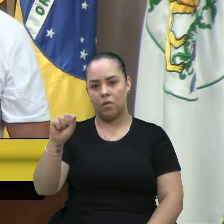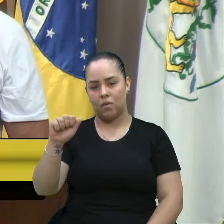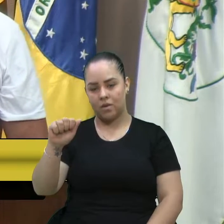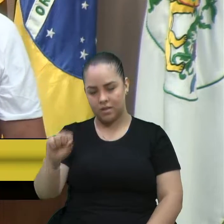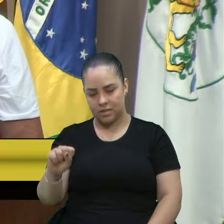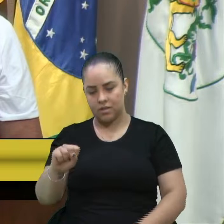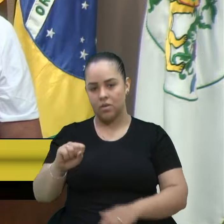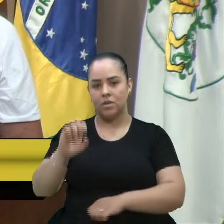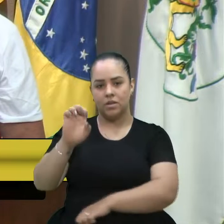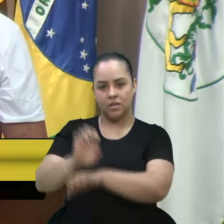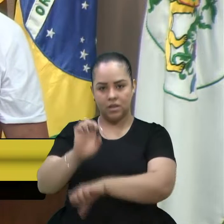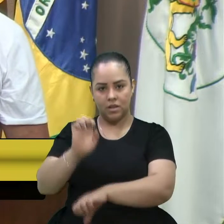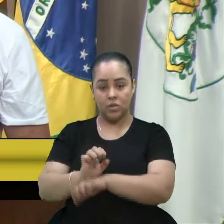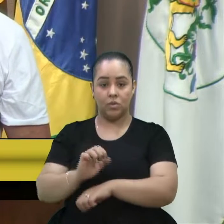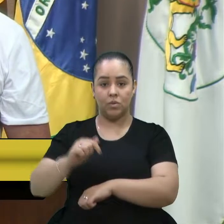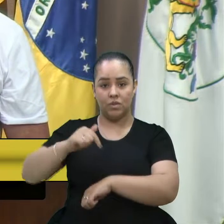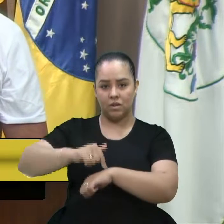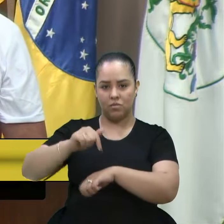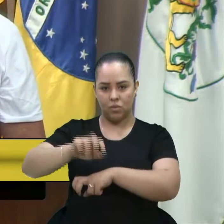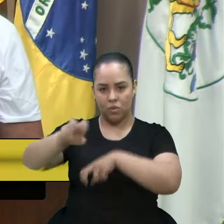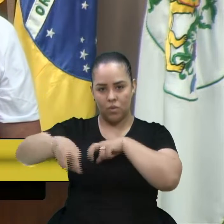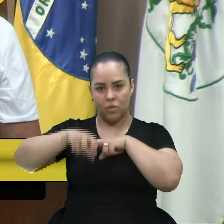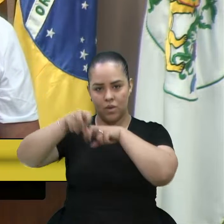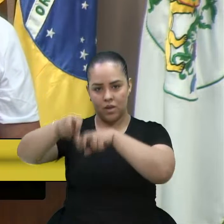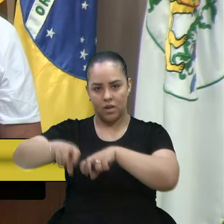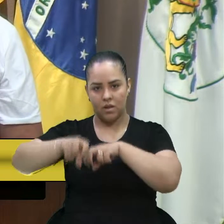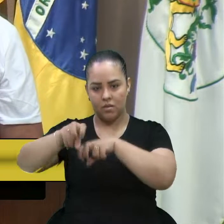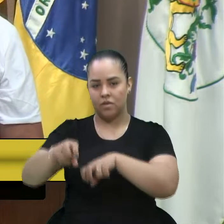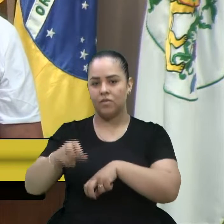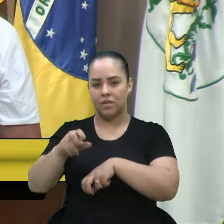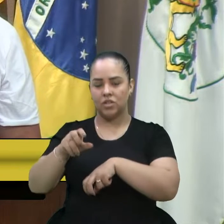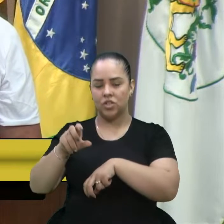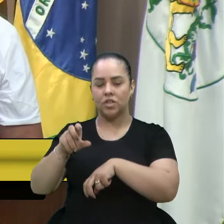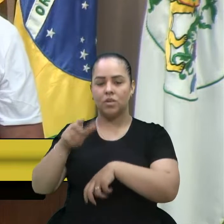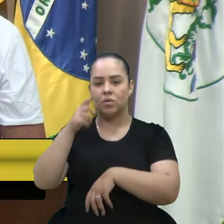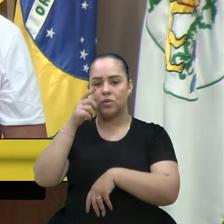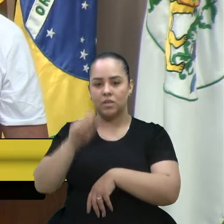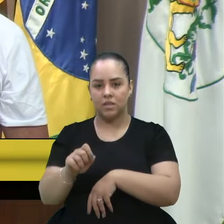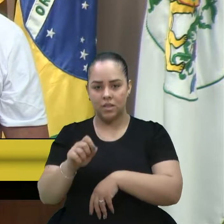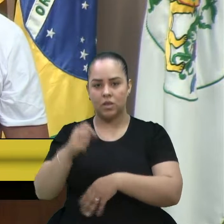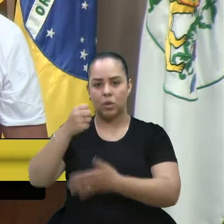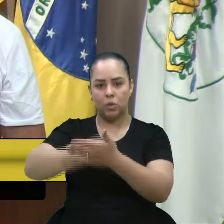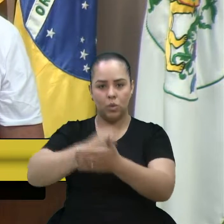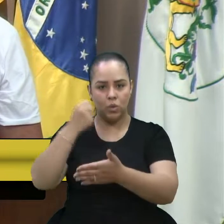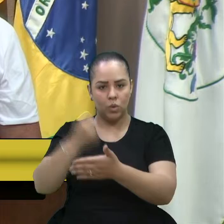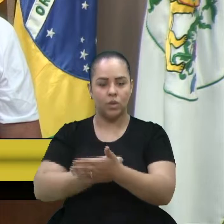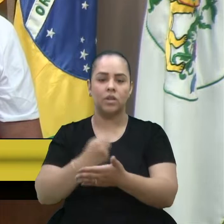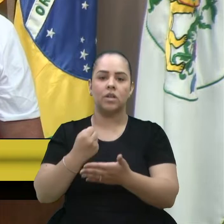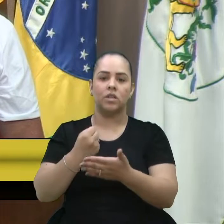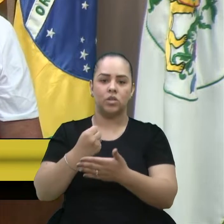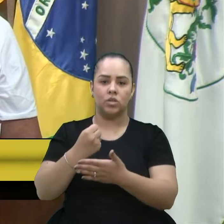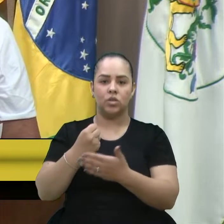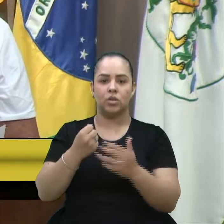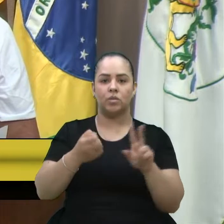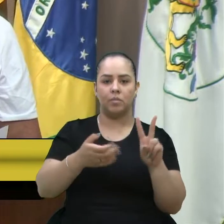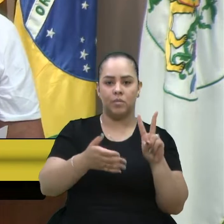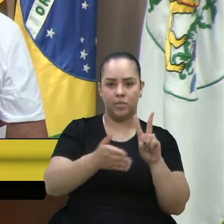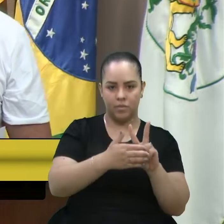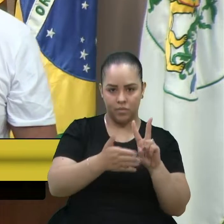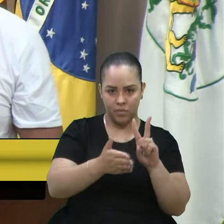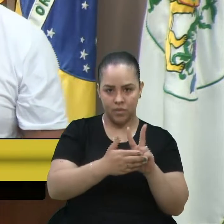de resistência de negros escravizados, de indígenas, de brancos pobres, que lá